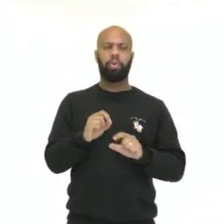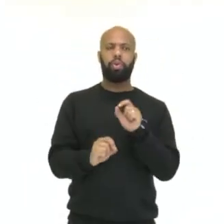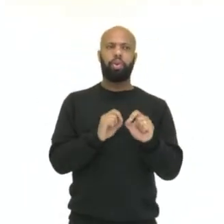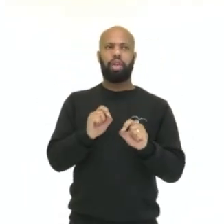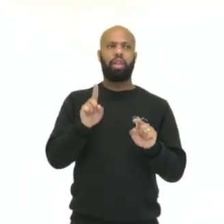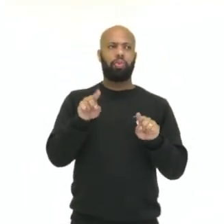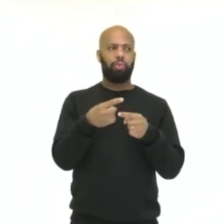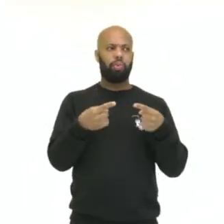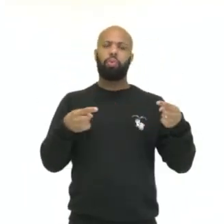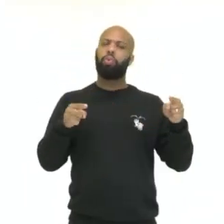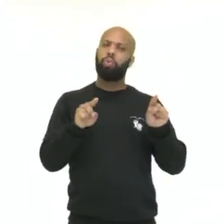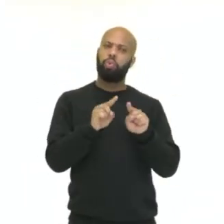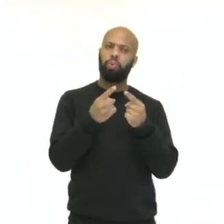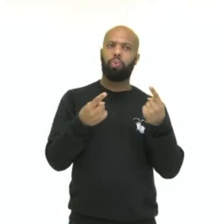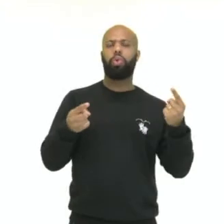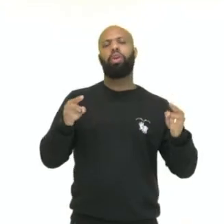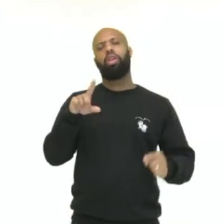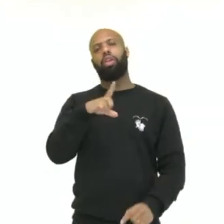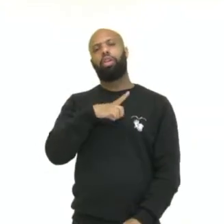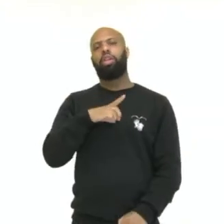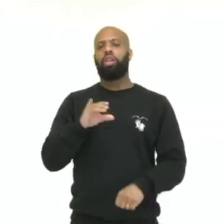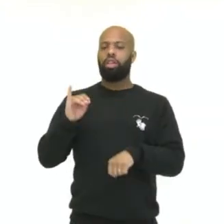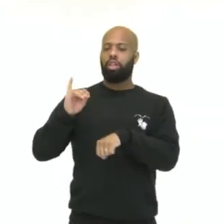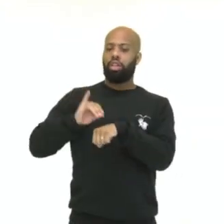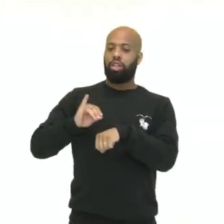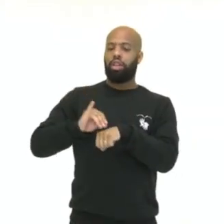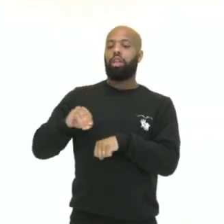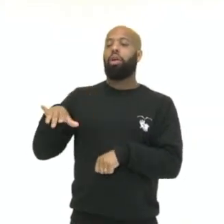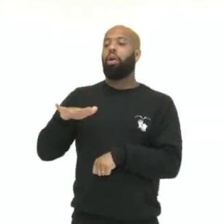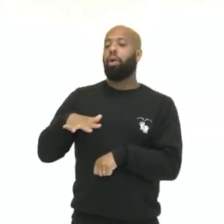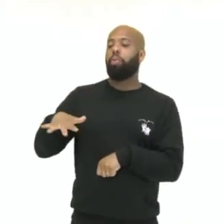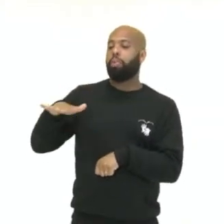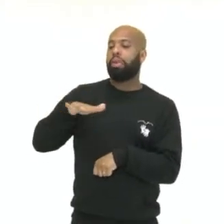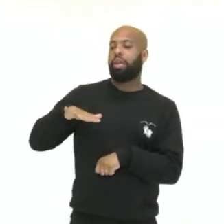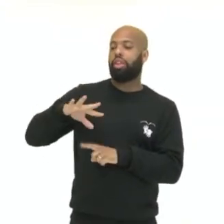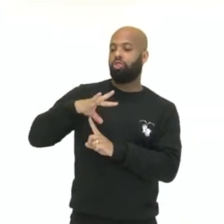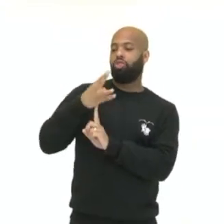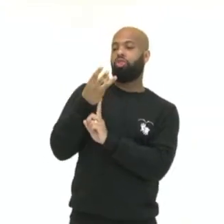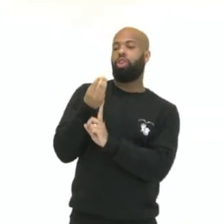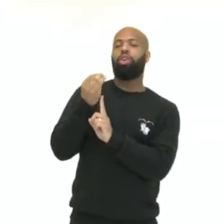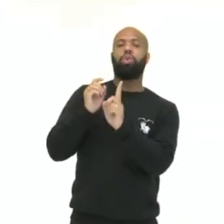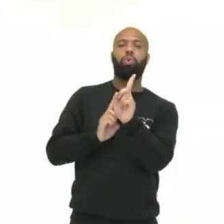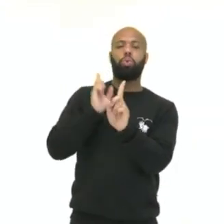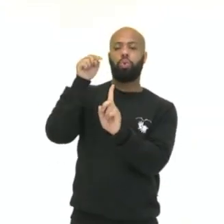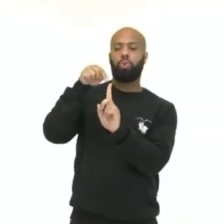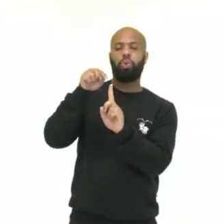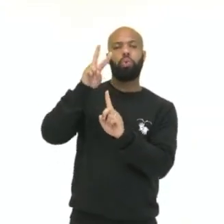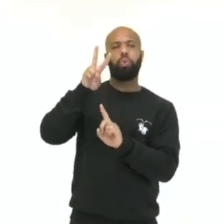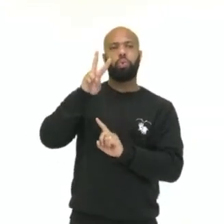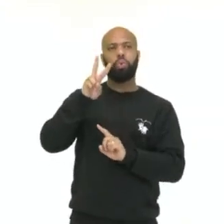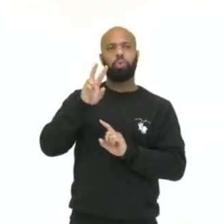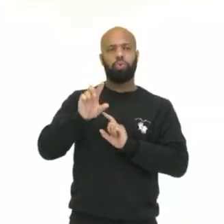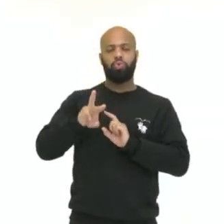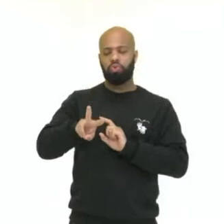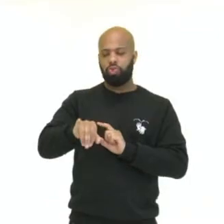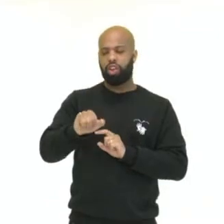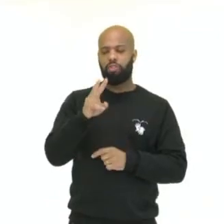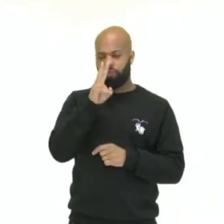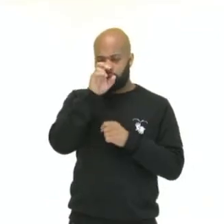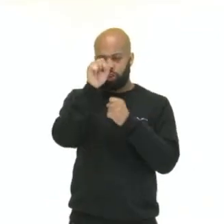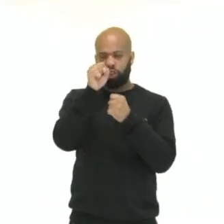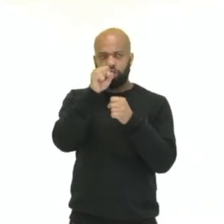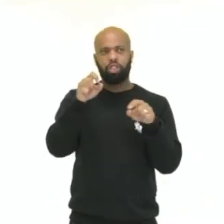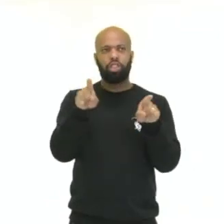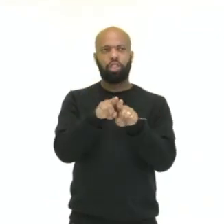ou alimenta um objeto ou ambiente artístico com o intuito de sublinhar, fortalecer